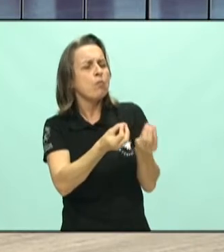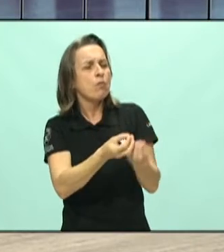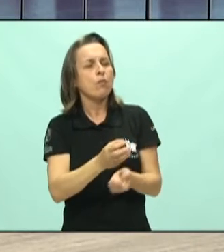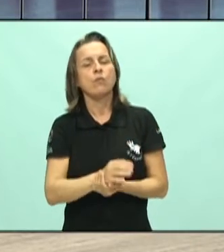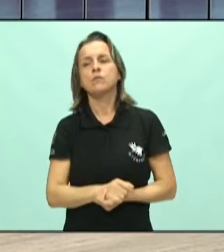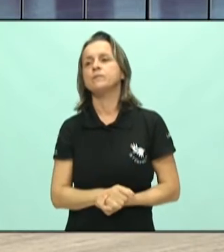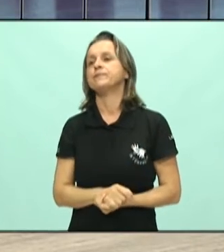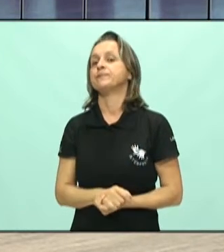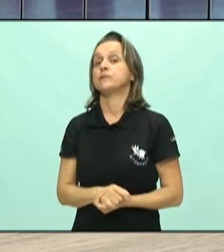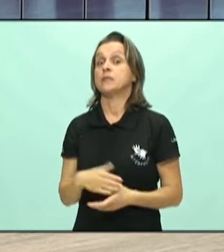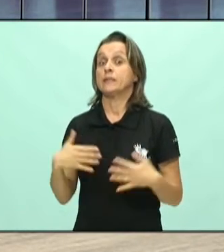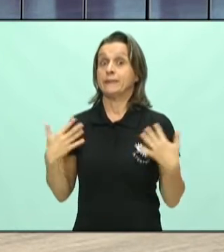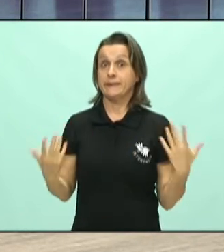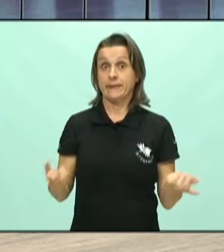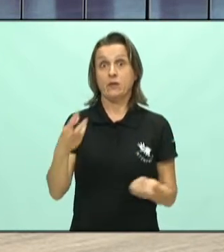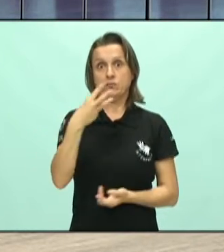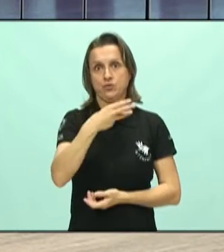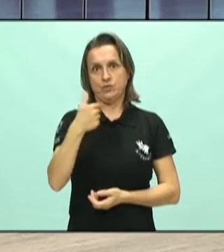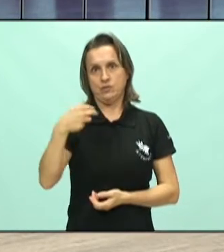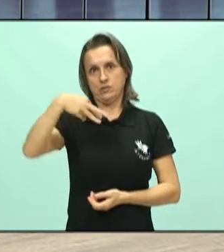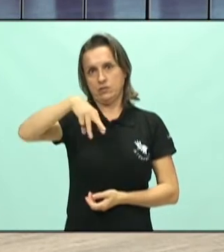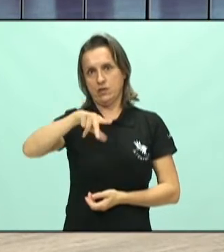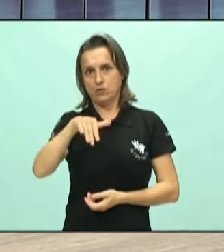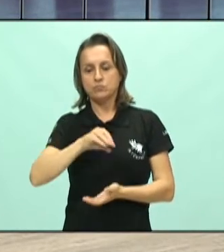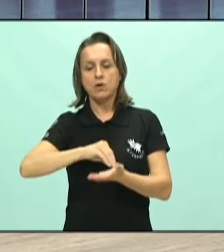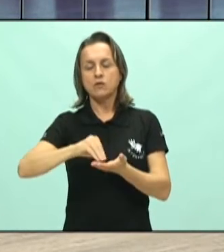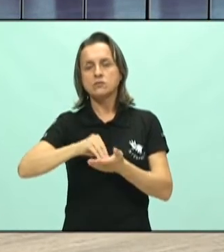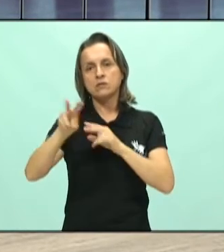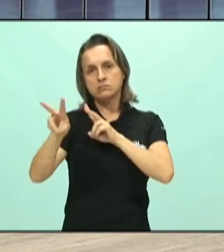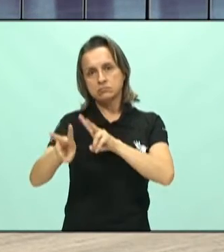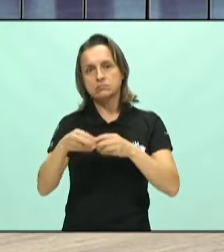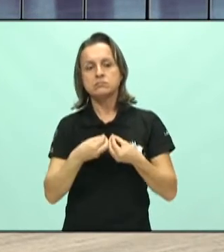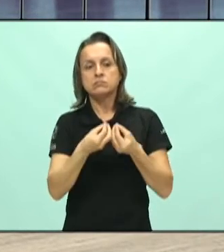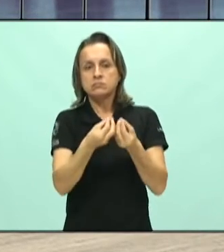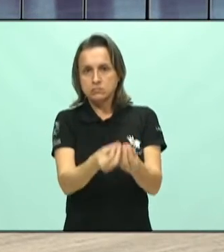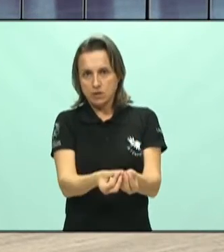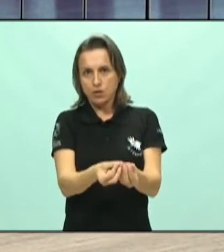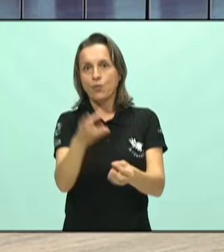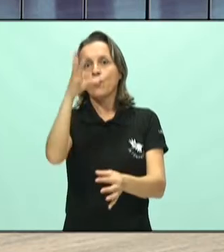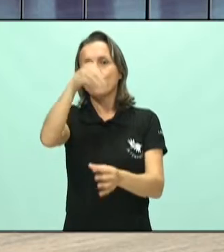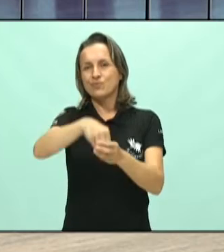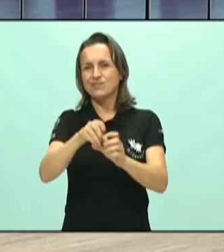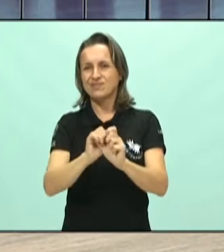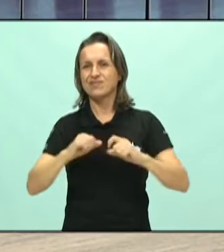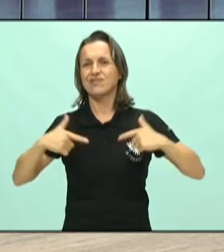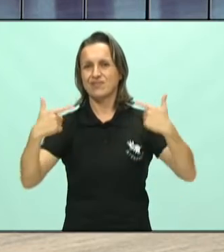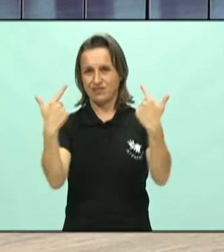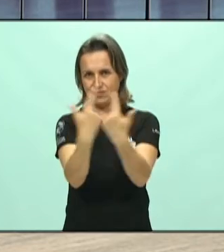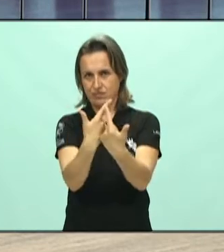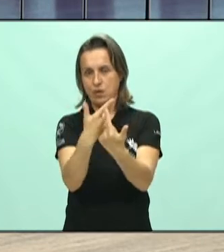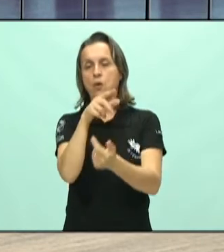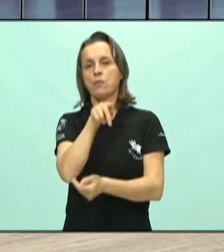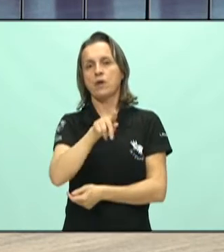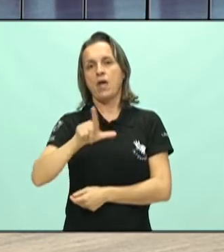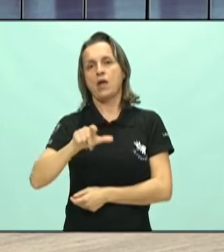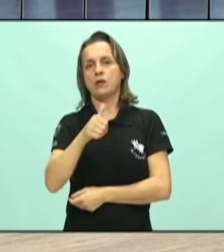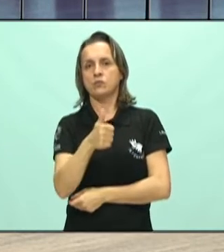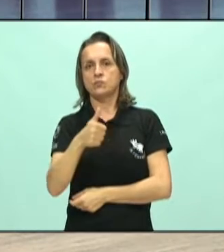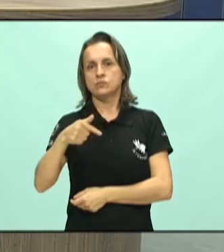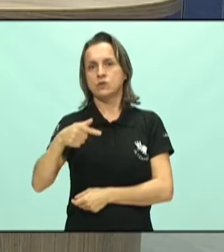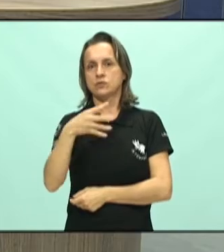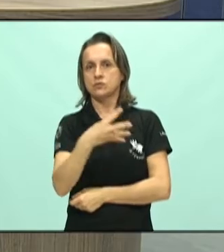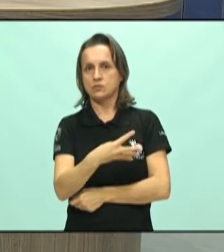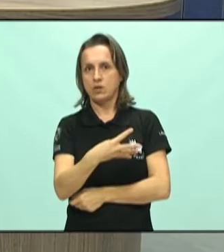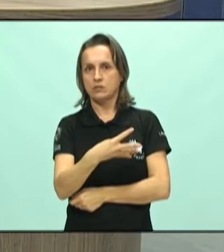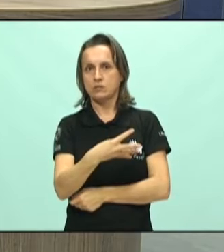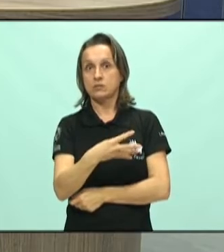então, no dia 31 de maio, o secretário da Fazenda entregou na Alesc o PL 174. Em cima da hora